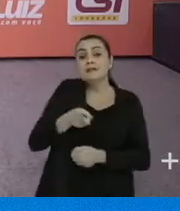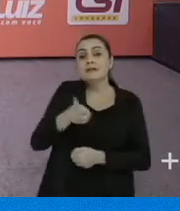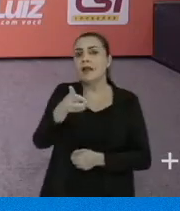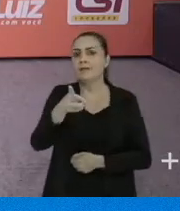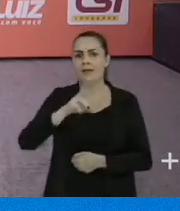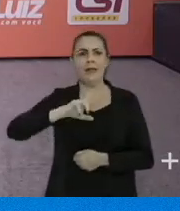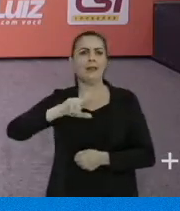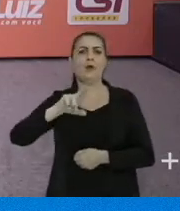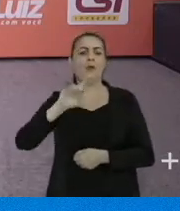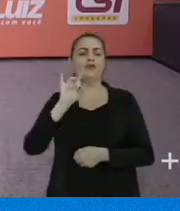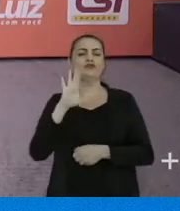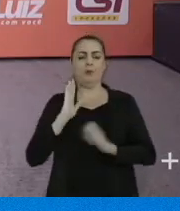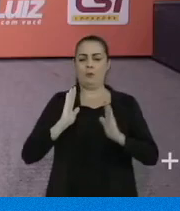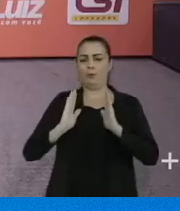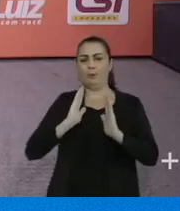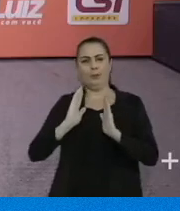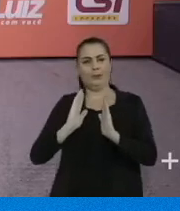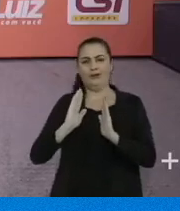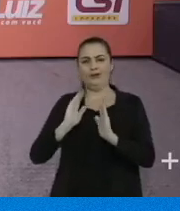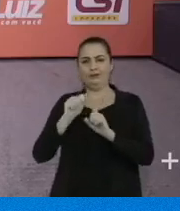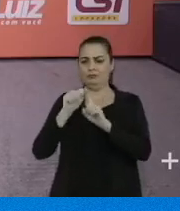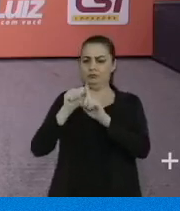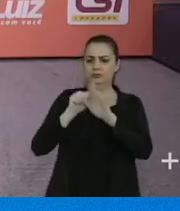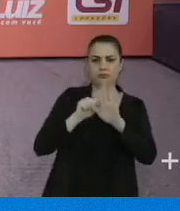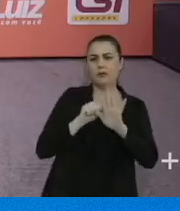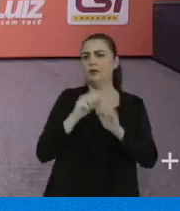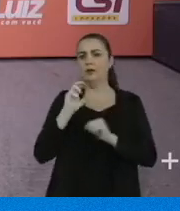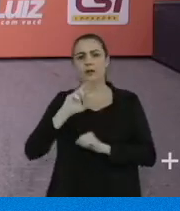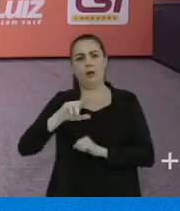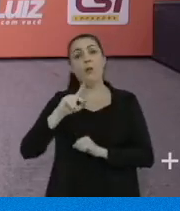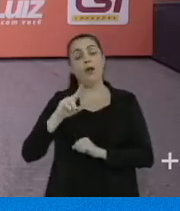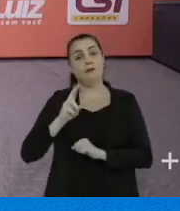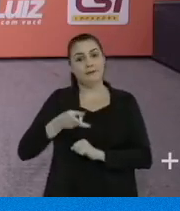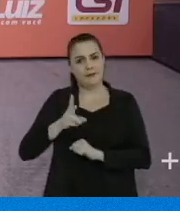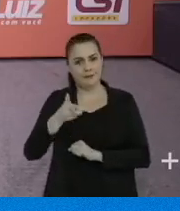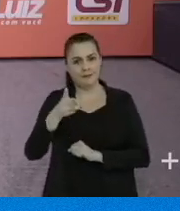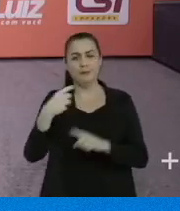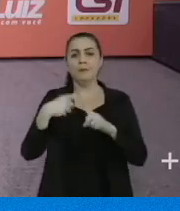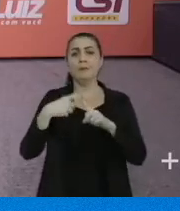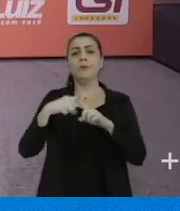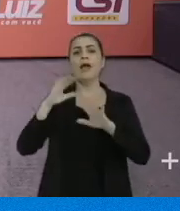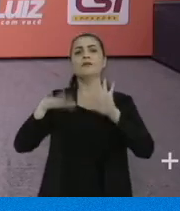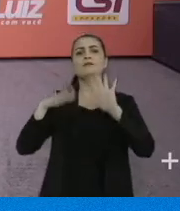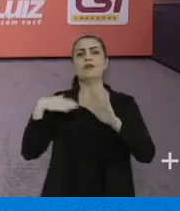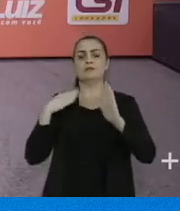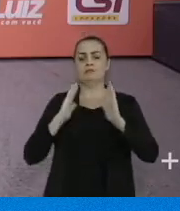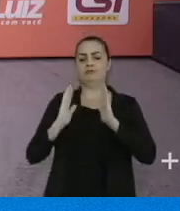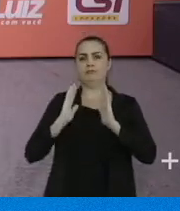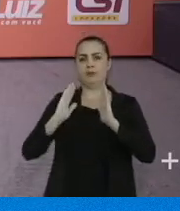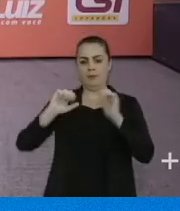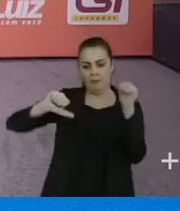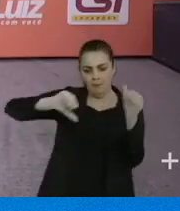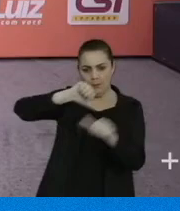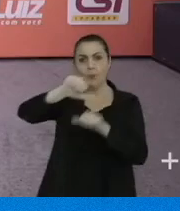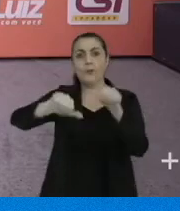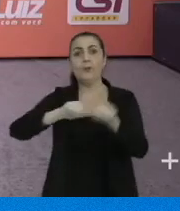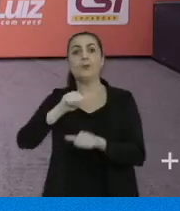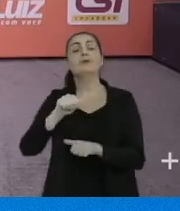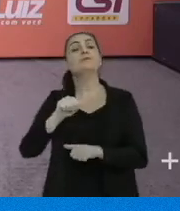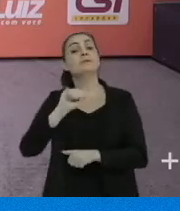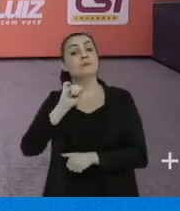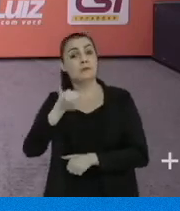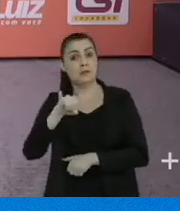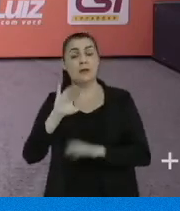que a forma de tratamento pode mudar e de segmento pode mudar ao longo de um tempo, sim, mas é o paciente que vai precisar ser tratado sempre,